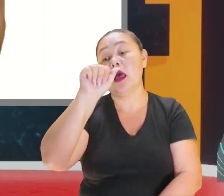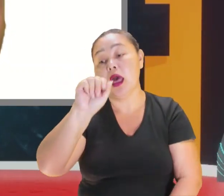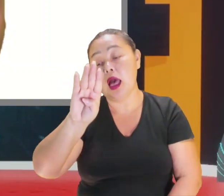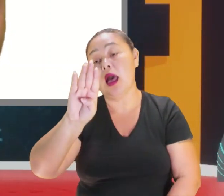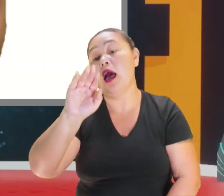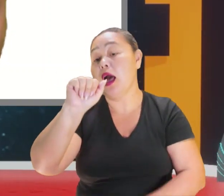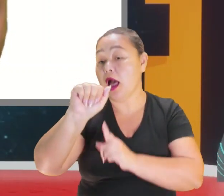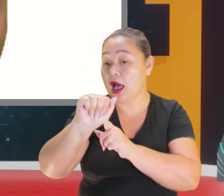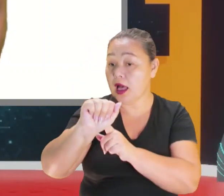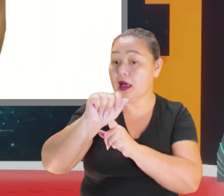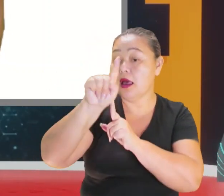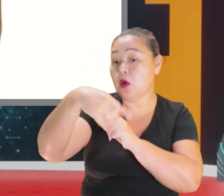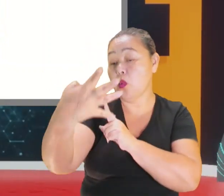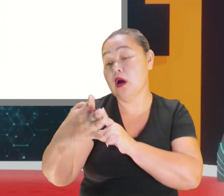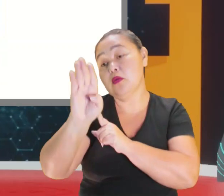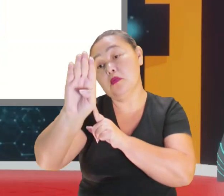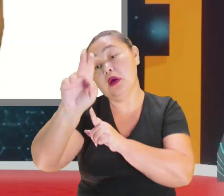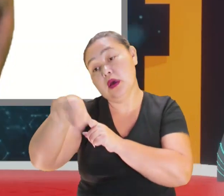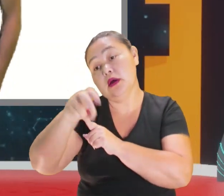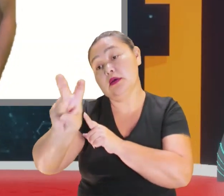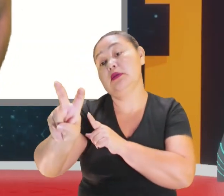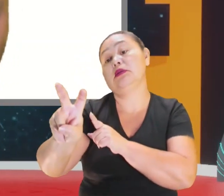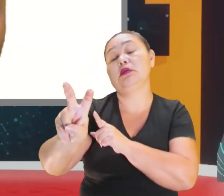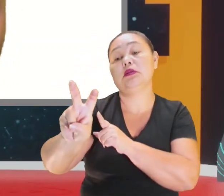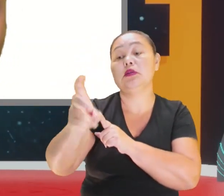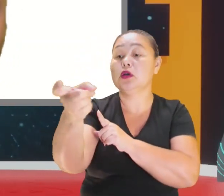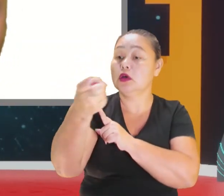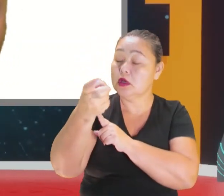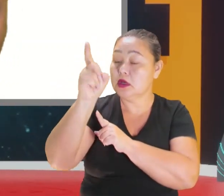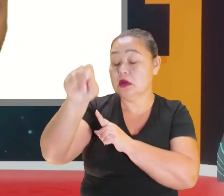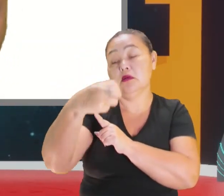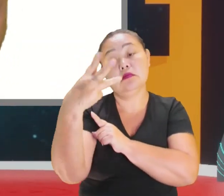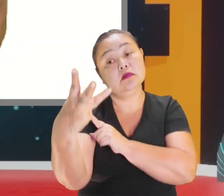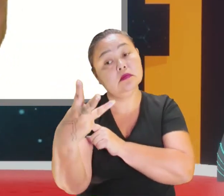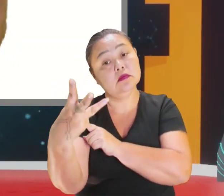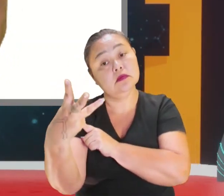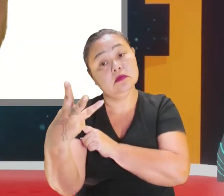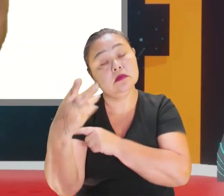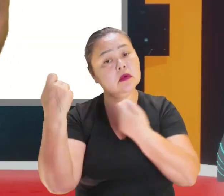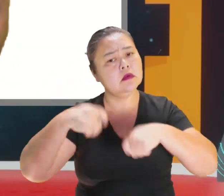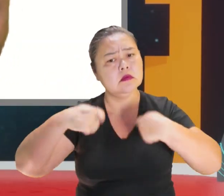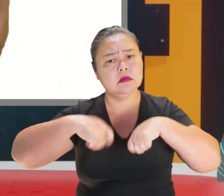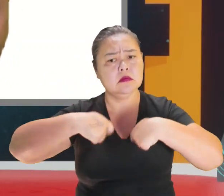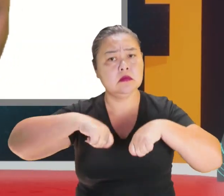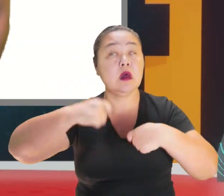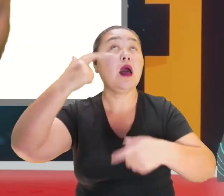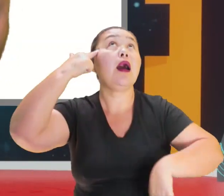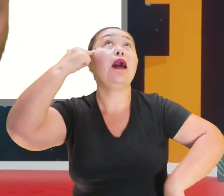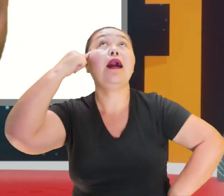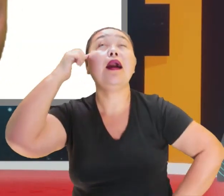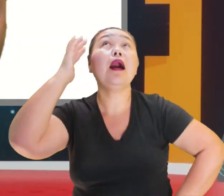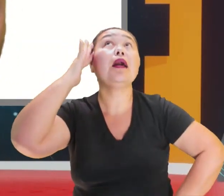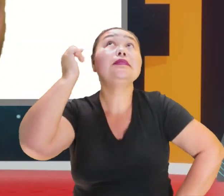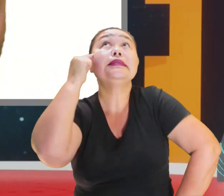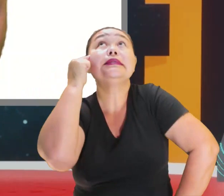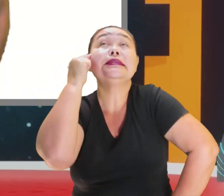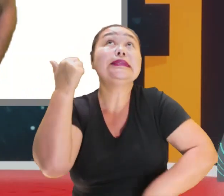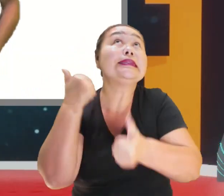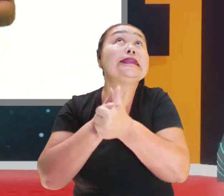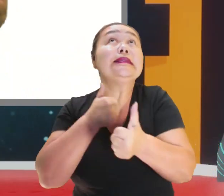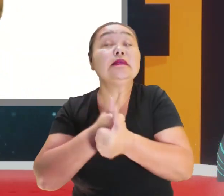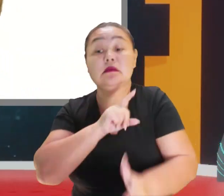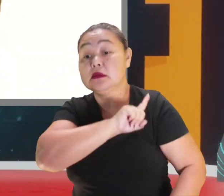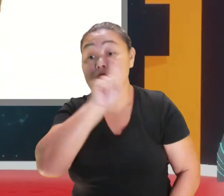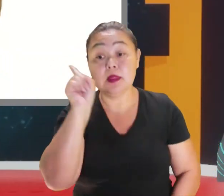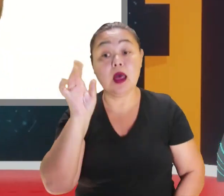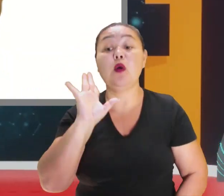vale 4, o B vale 5, o X vale 3. Então eu não vou precisar adivinhar. Não vai inventar nada.